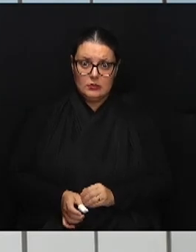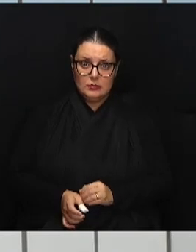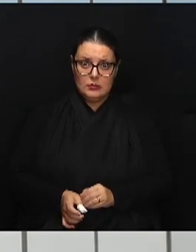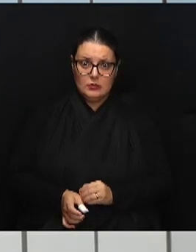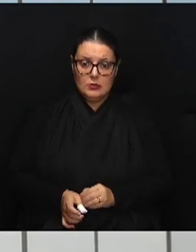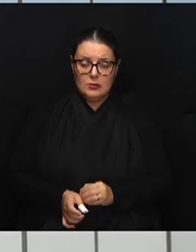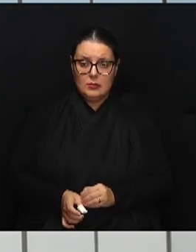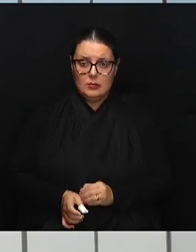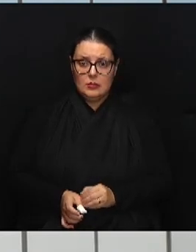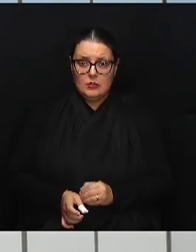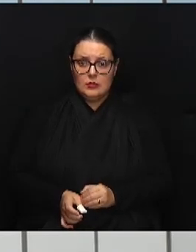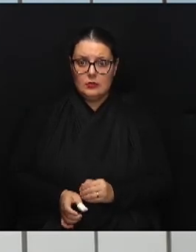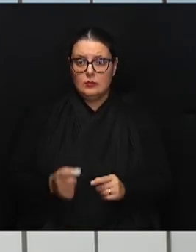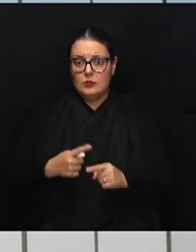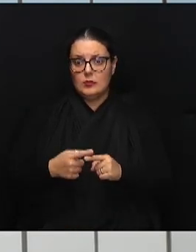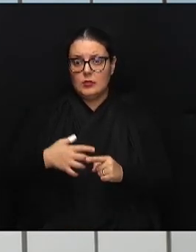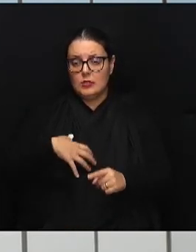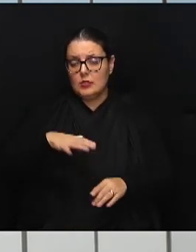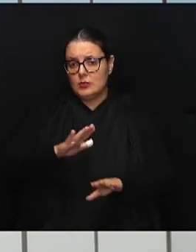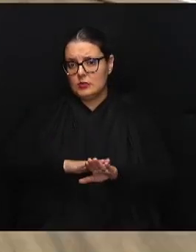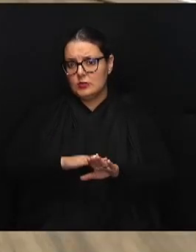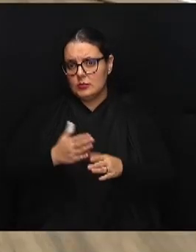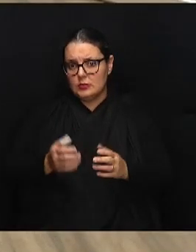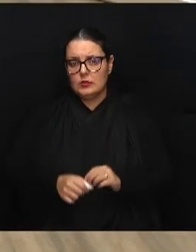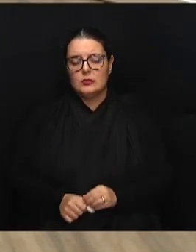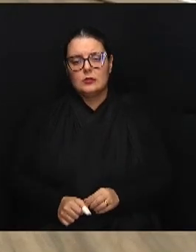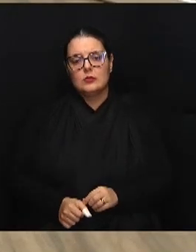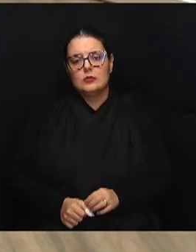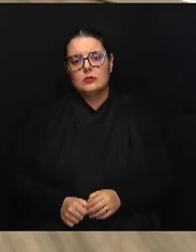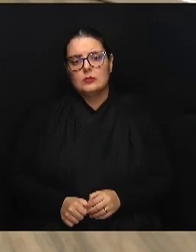agiu desta maneira? Agora, colocando